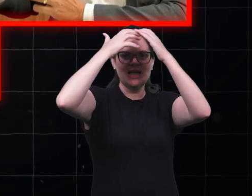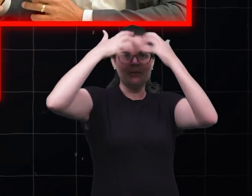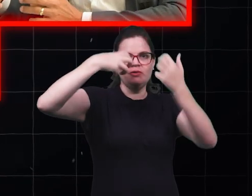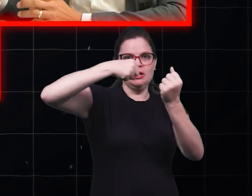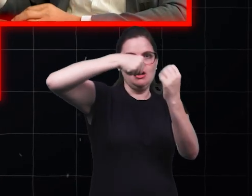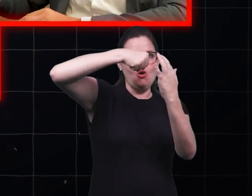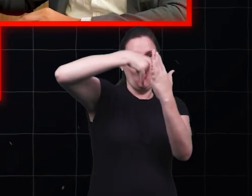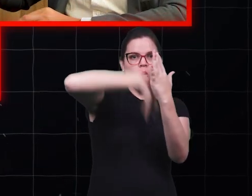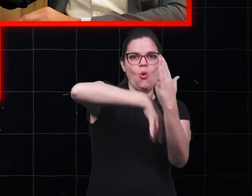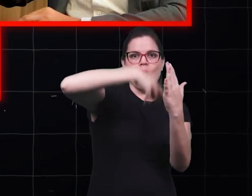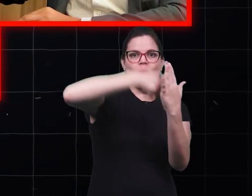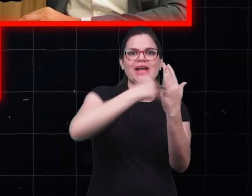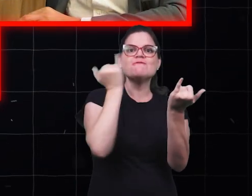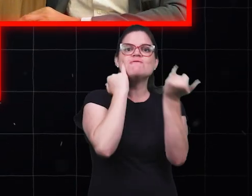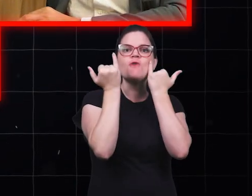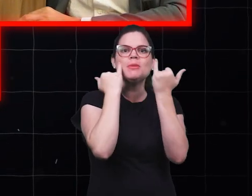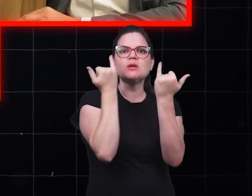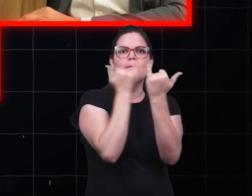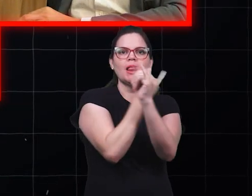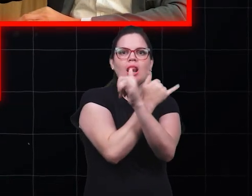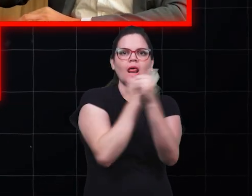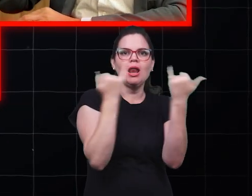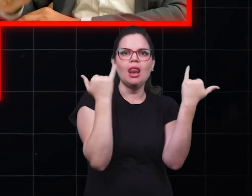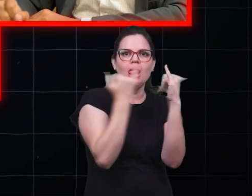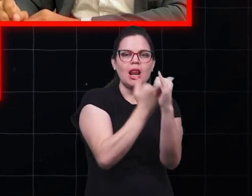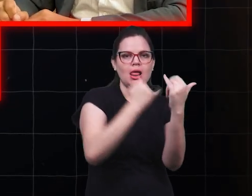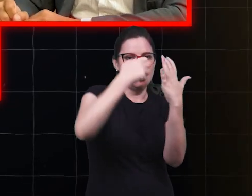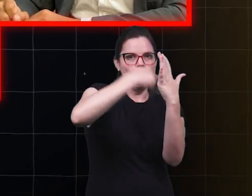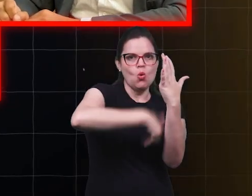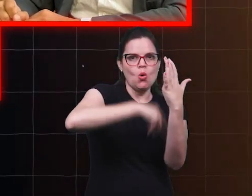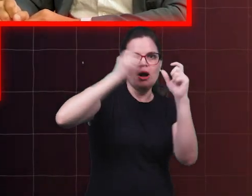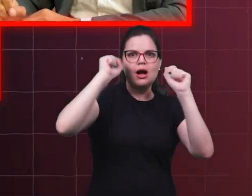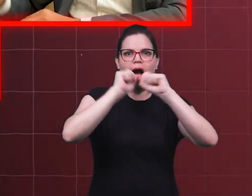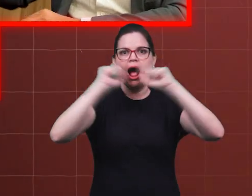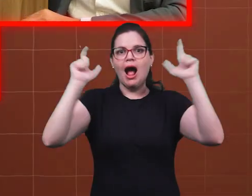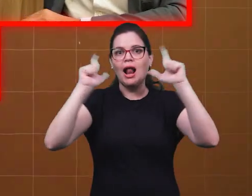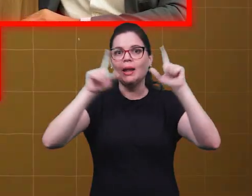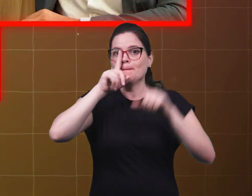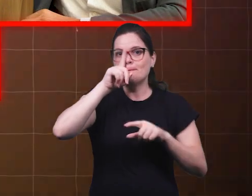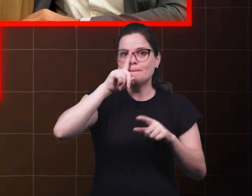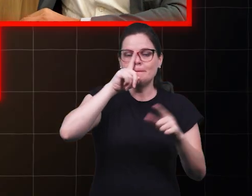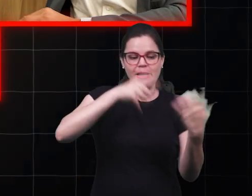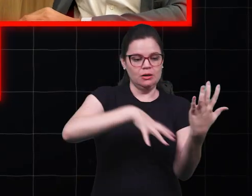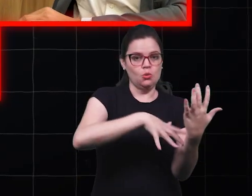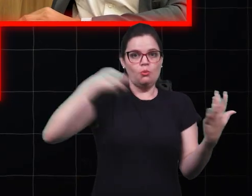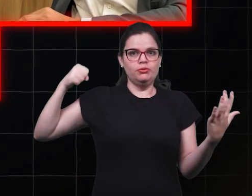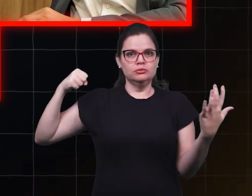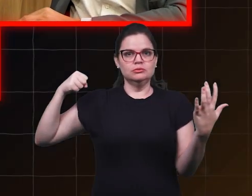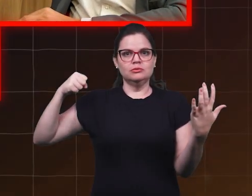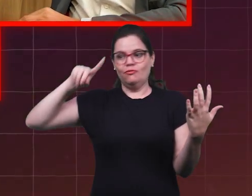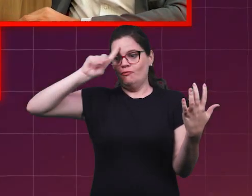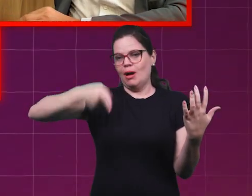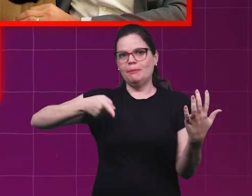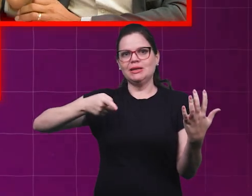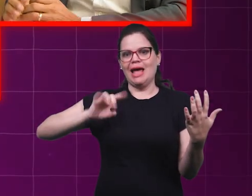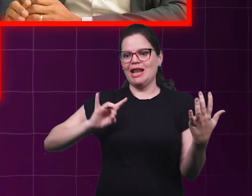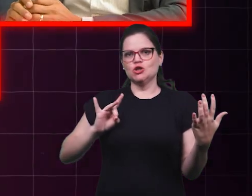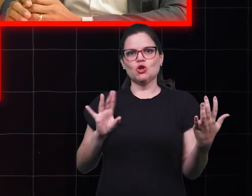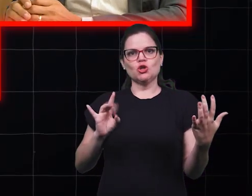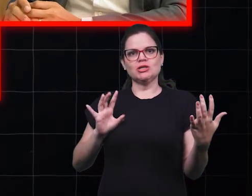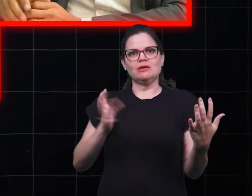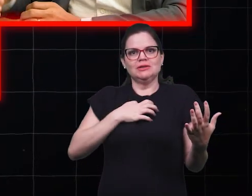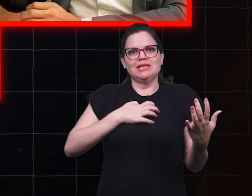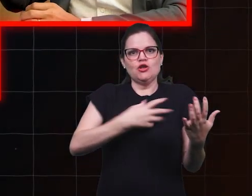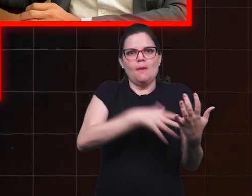cérebro ele vai fazer o quê? Ele vai dar um alerta de perigo. E ele vai fazer o quê? Olha, tira a mão. Então aquela